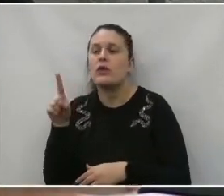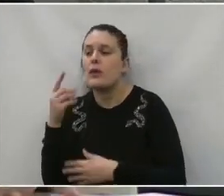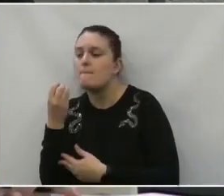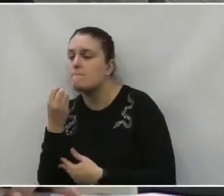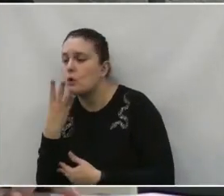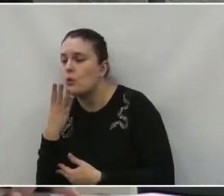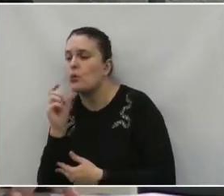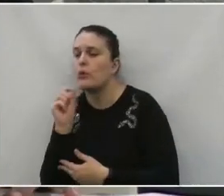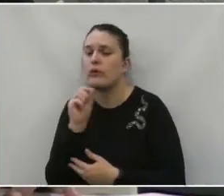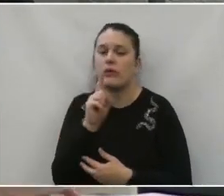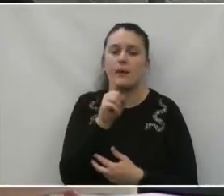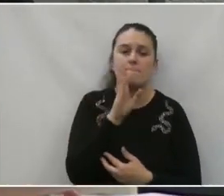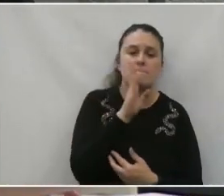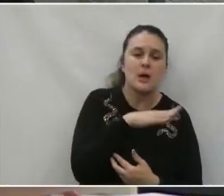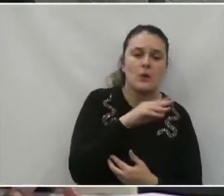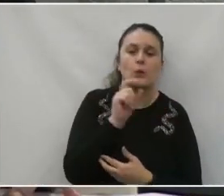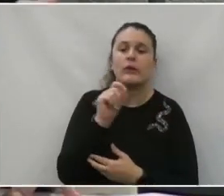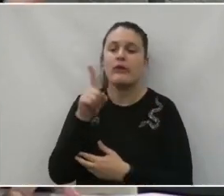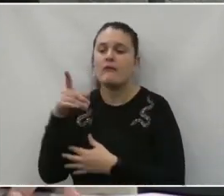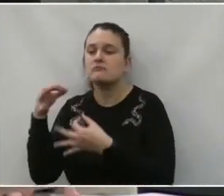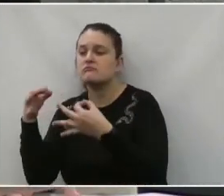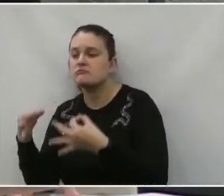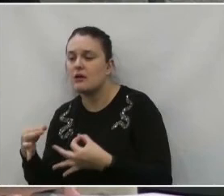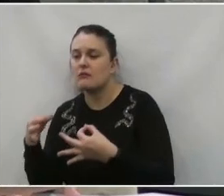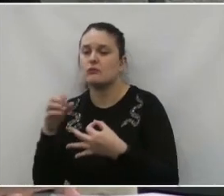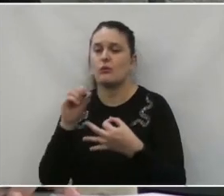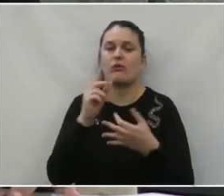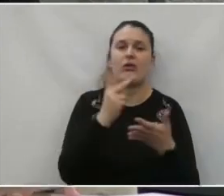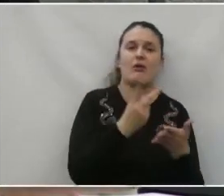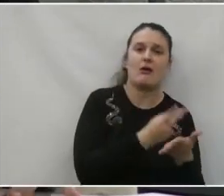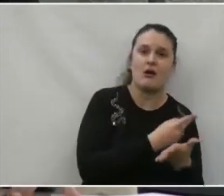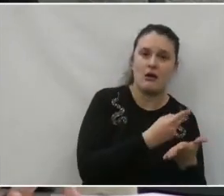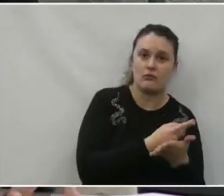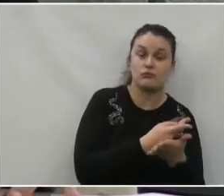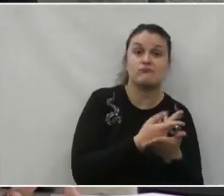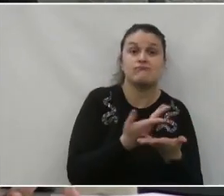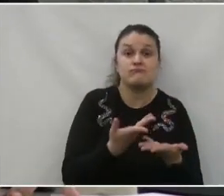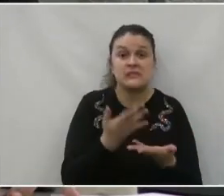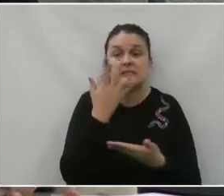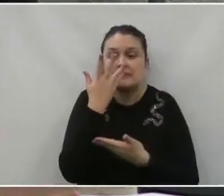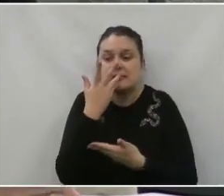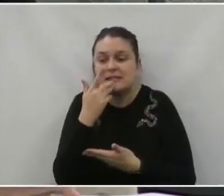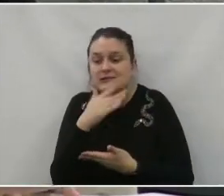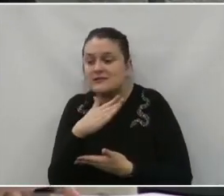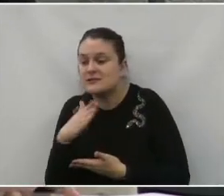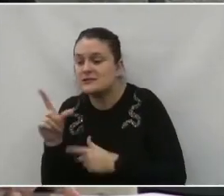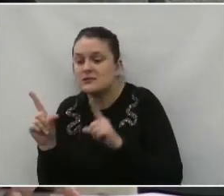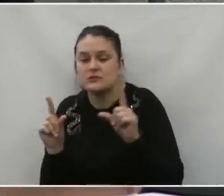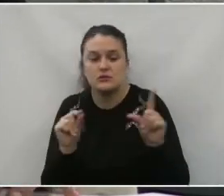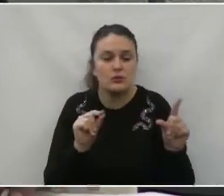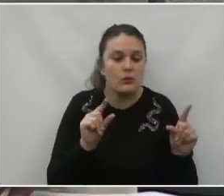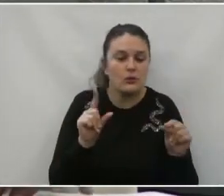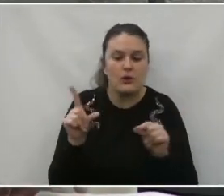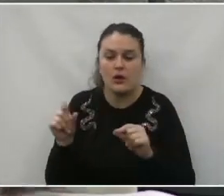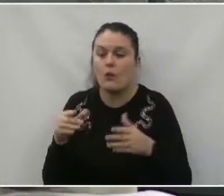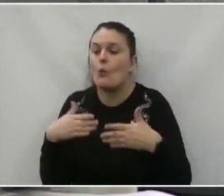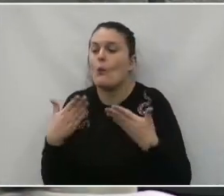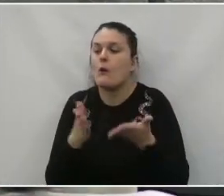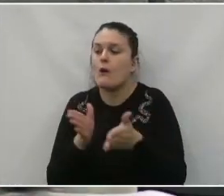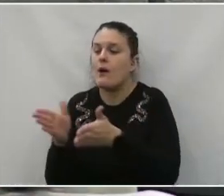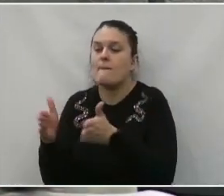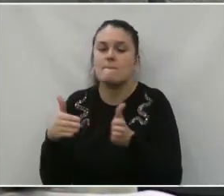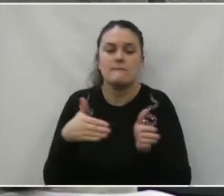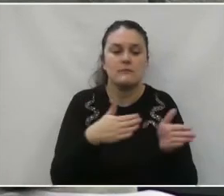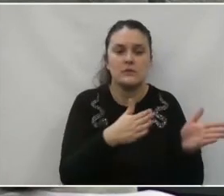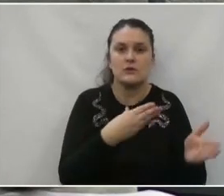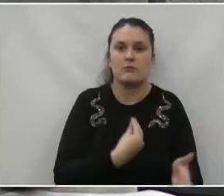mal, conhecer aquilo que é certo e aquilo que é errado, para que elas possam decidir o caminho que elas querem